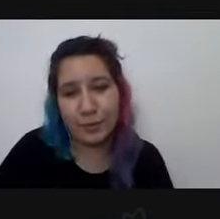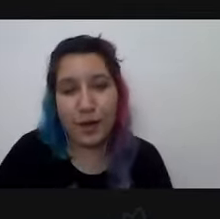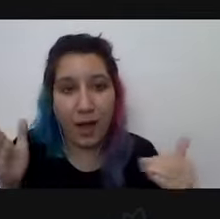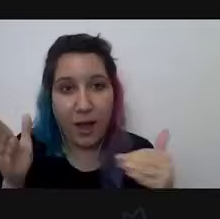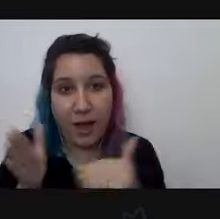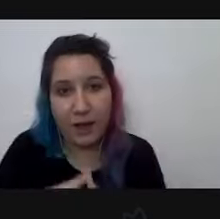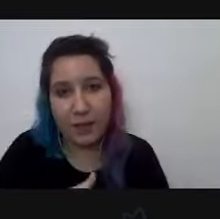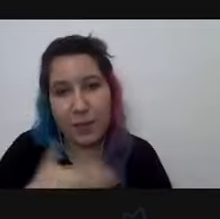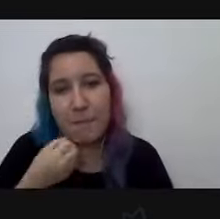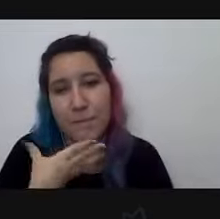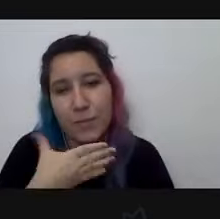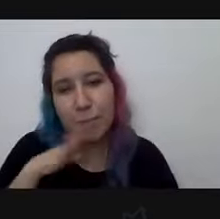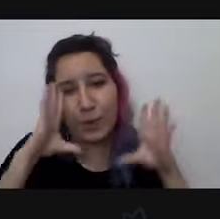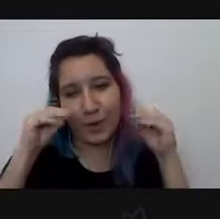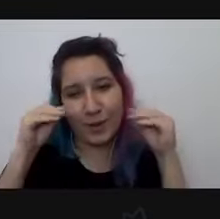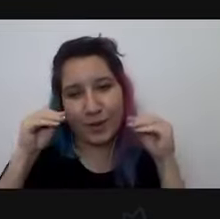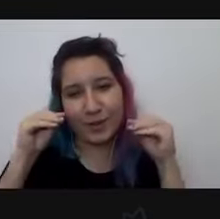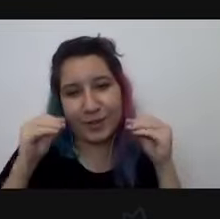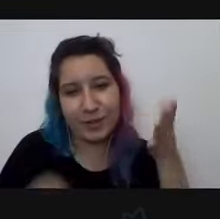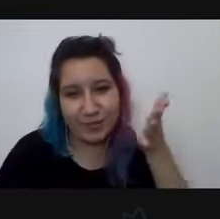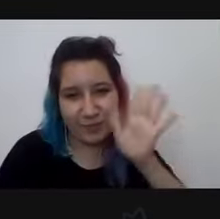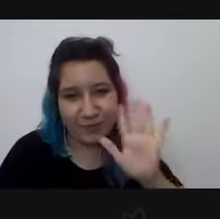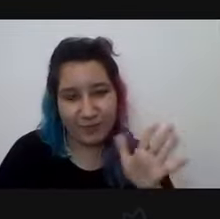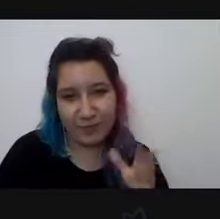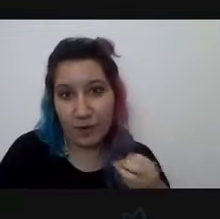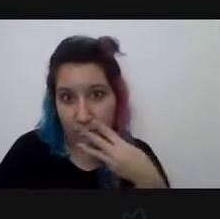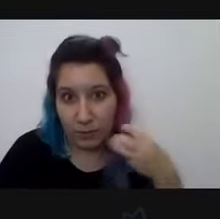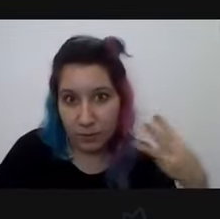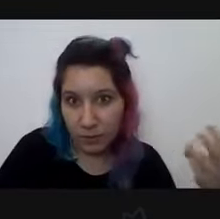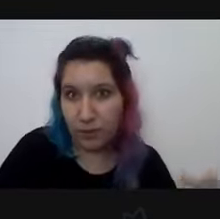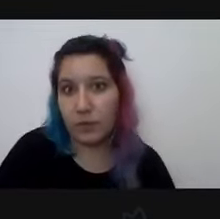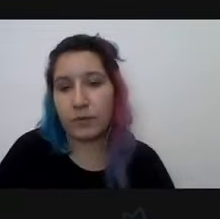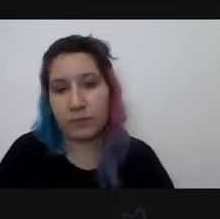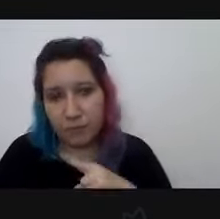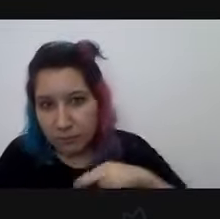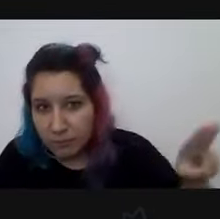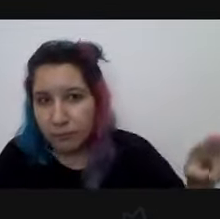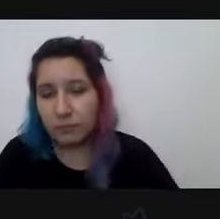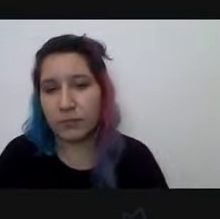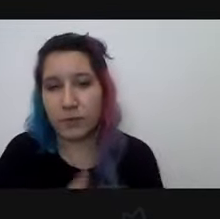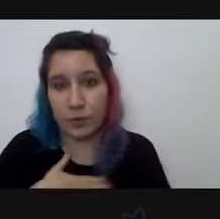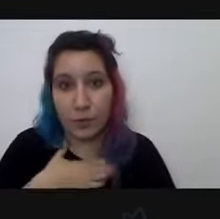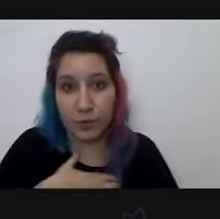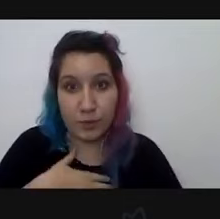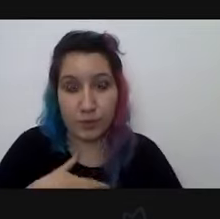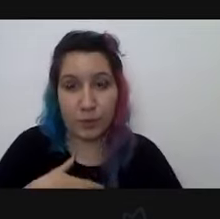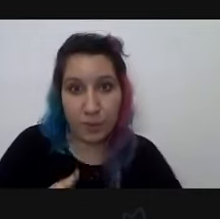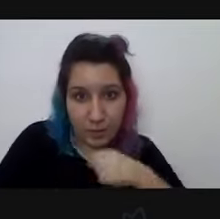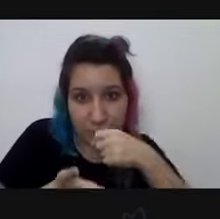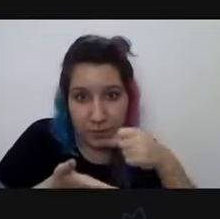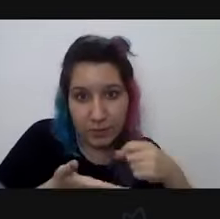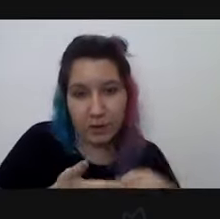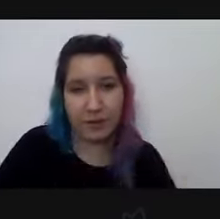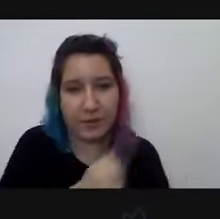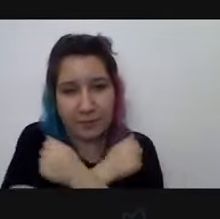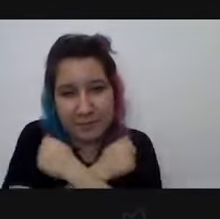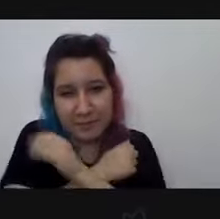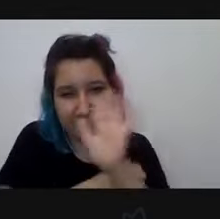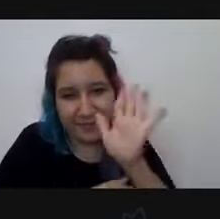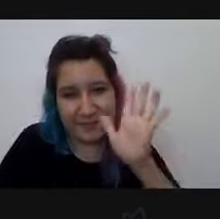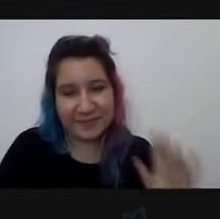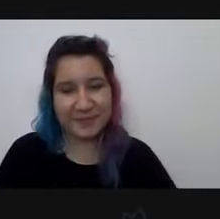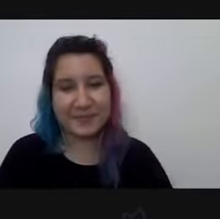Boa noite. Até mais, valeu. Compartilha a live, deixa seu comentário. Gostou? Escreve aqui. Tamo junto. Abraço, boa noite.